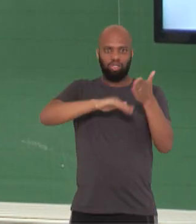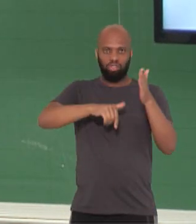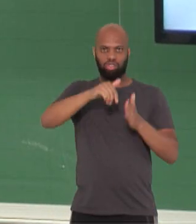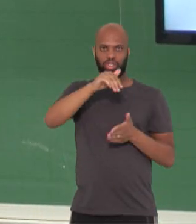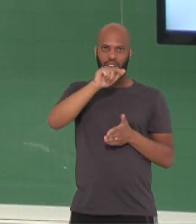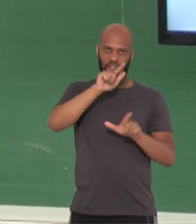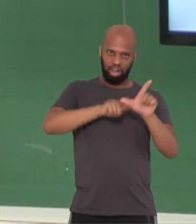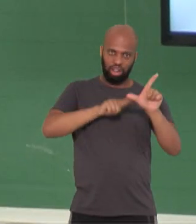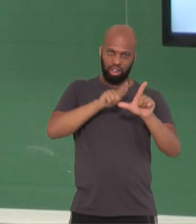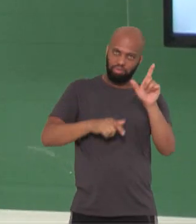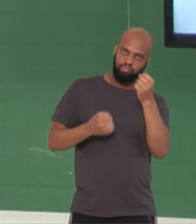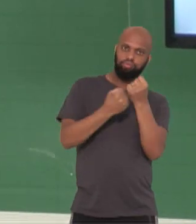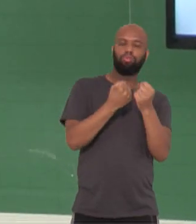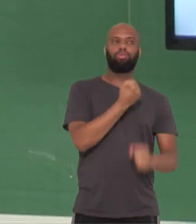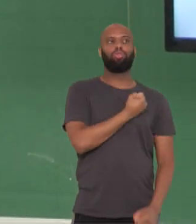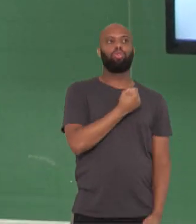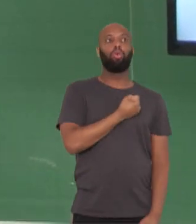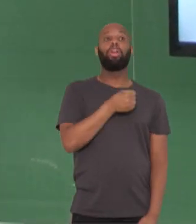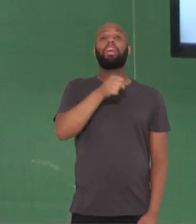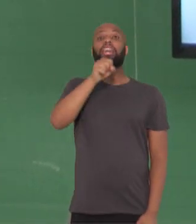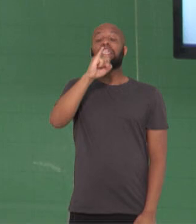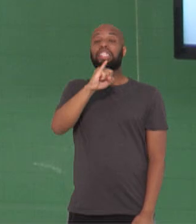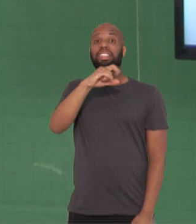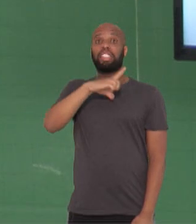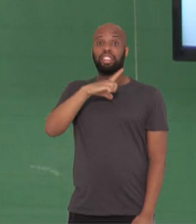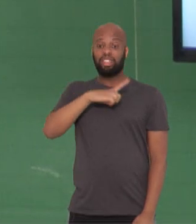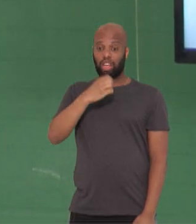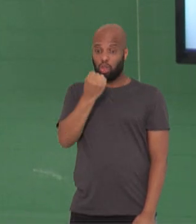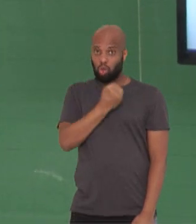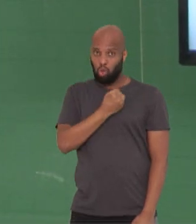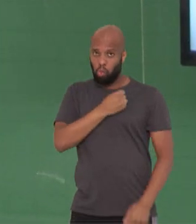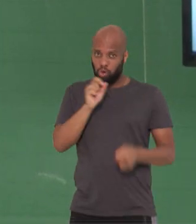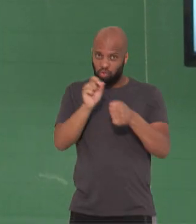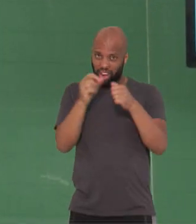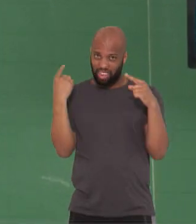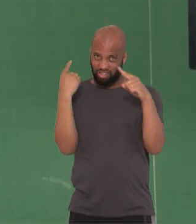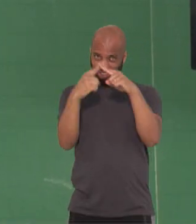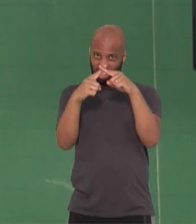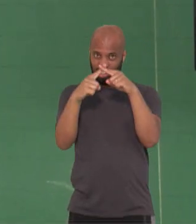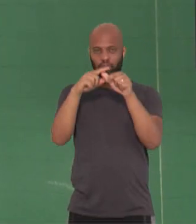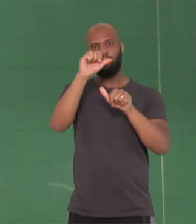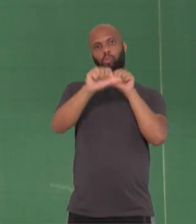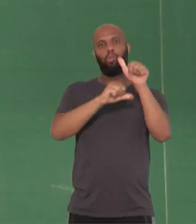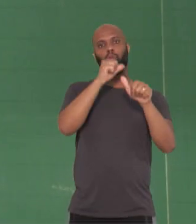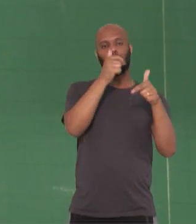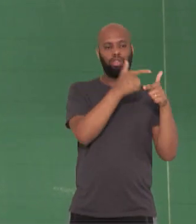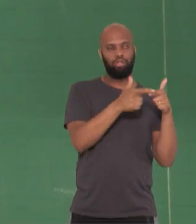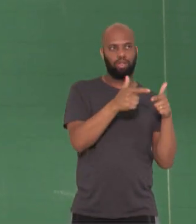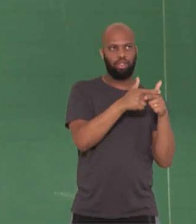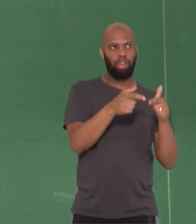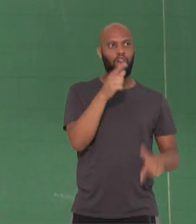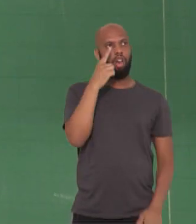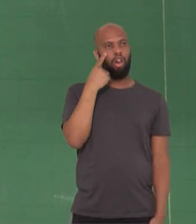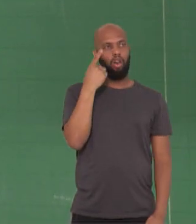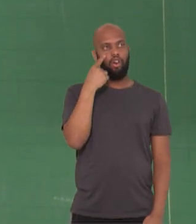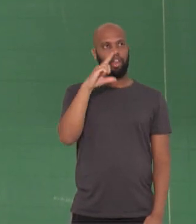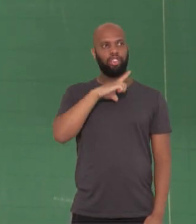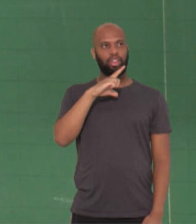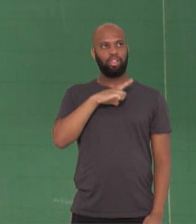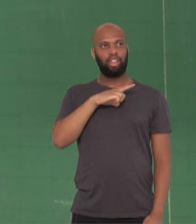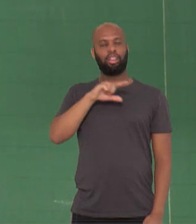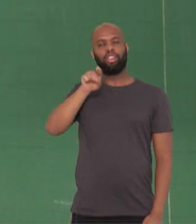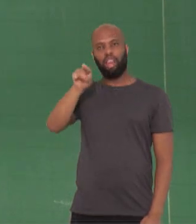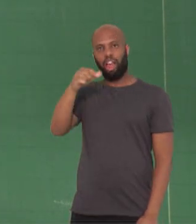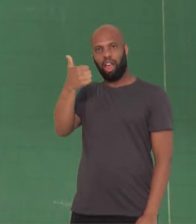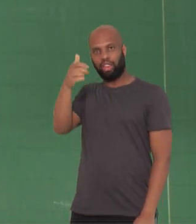Quem está multiplicando isola dividindo, então você vai ter 0,3 divididos por 15 vezes 10 elevado a menos 6 é